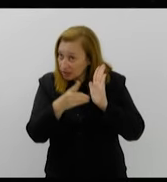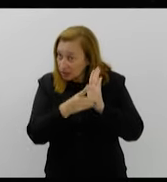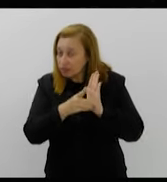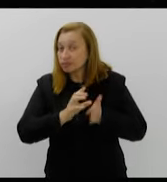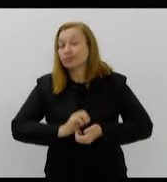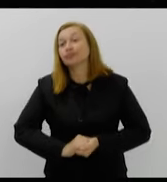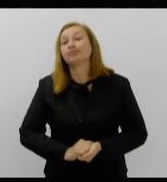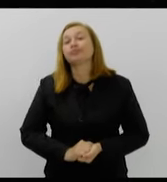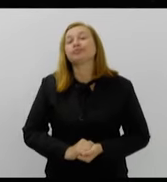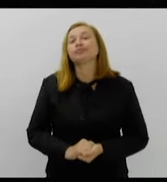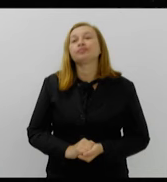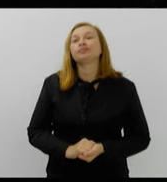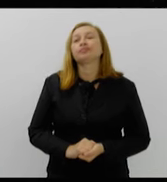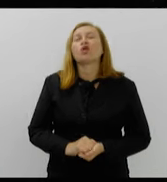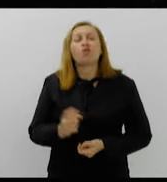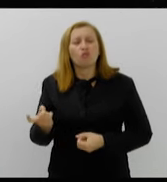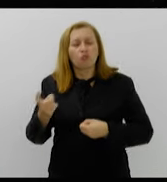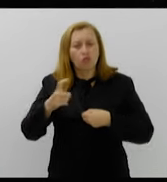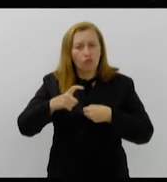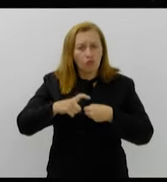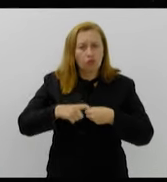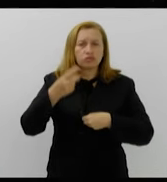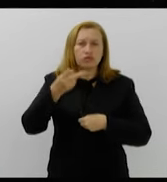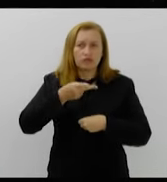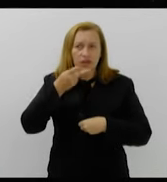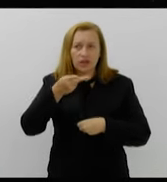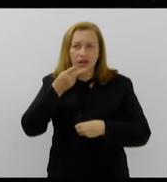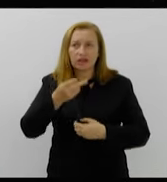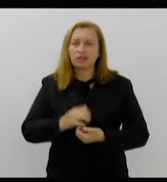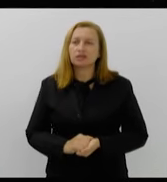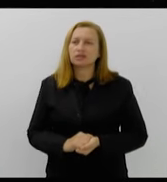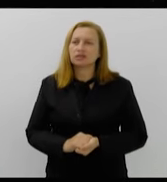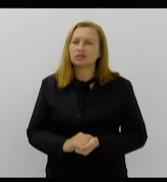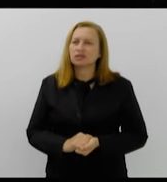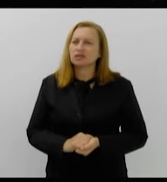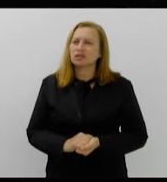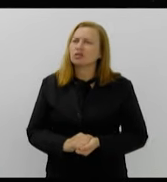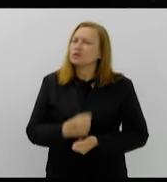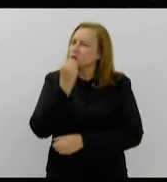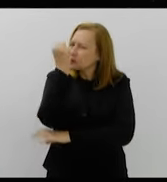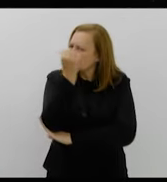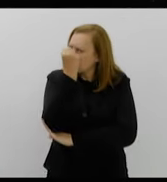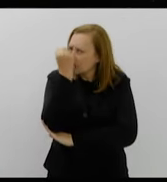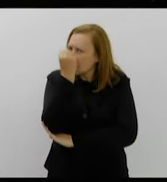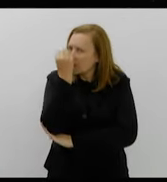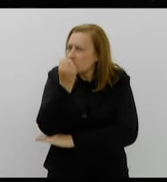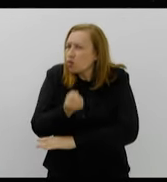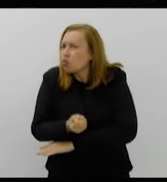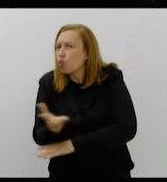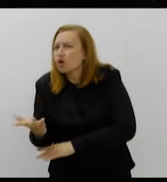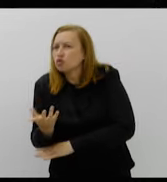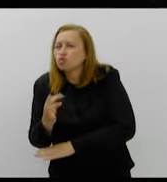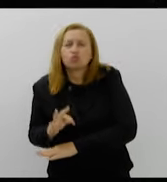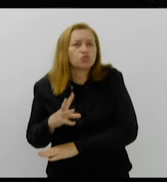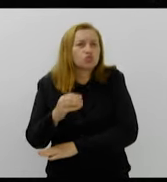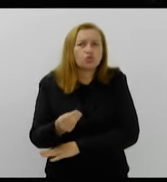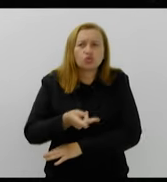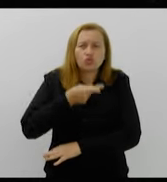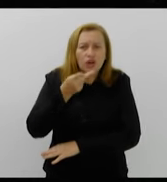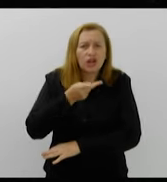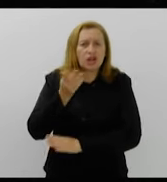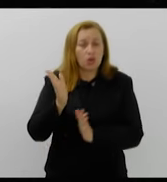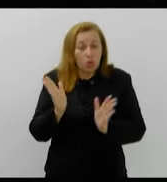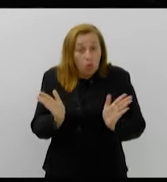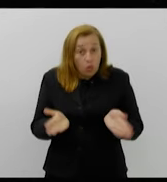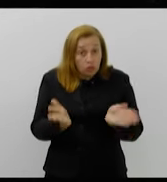decreto porque volto a dizer tão sério quanto isso que tudo que aqui